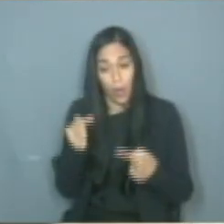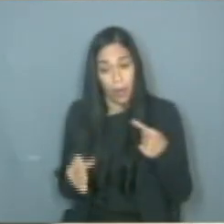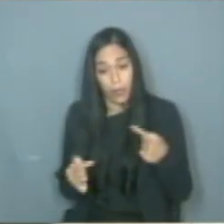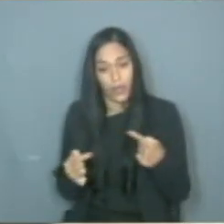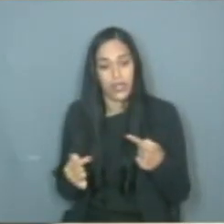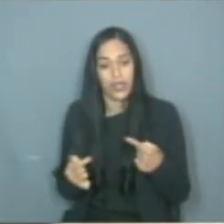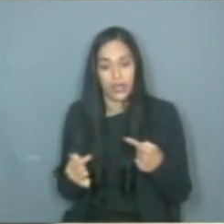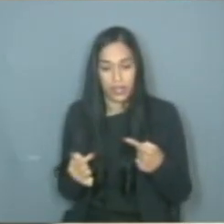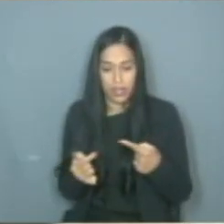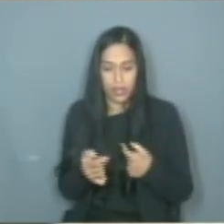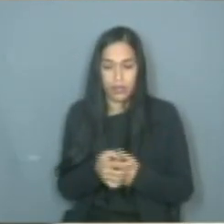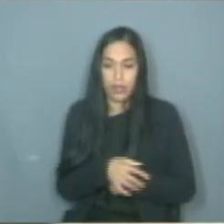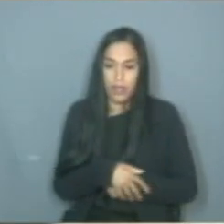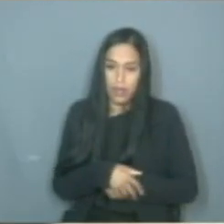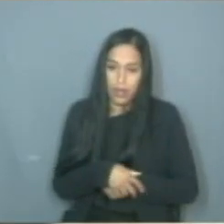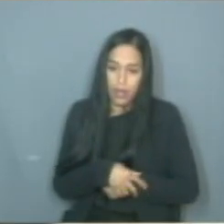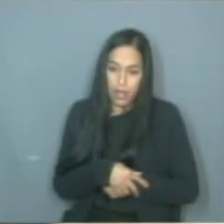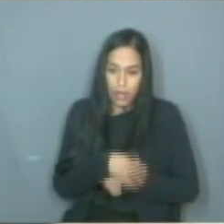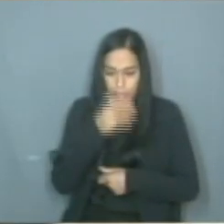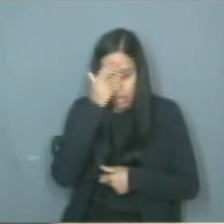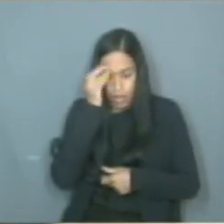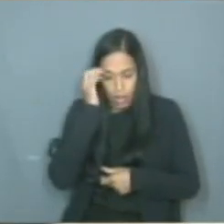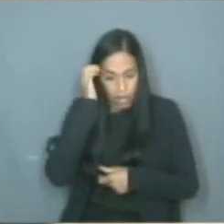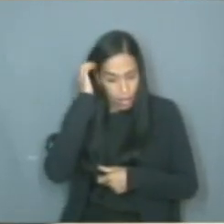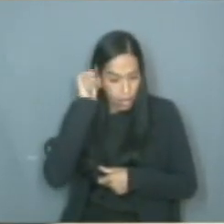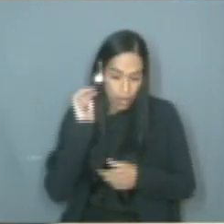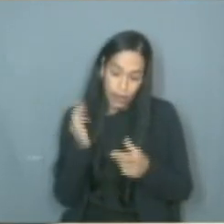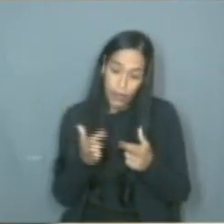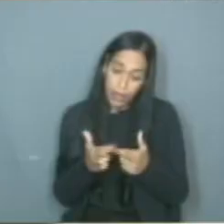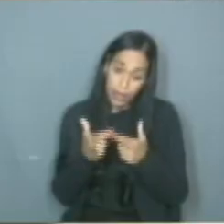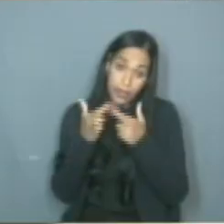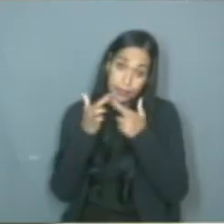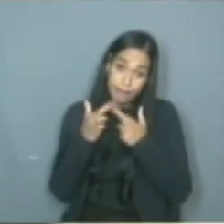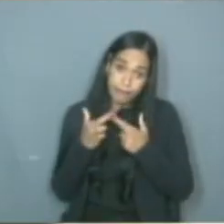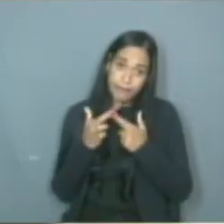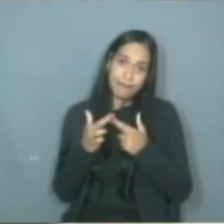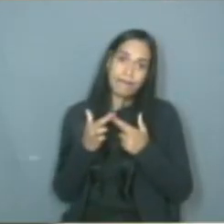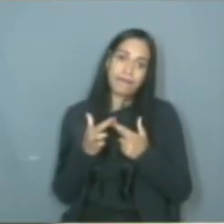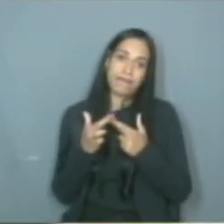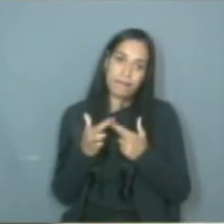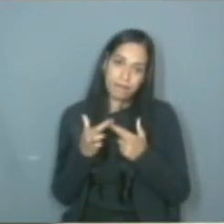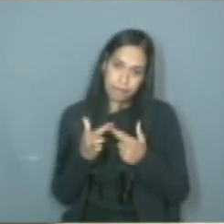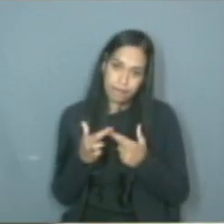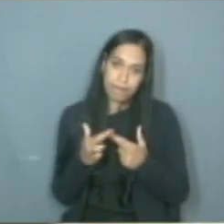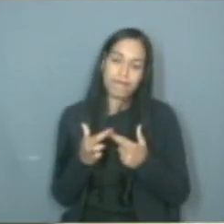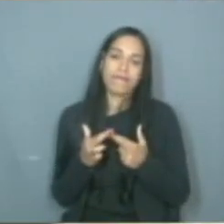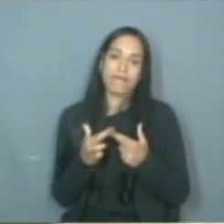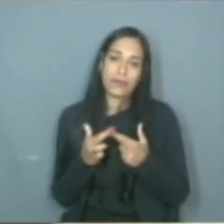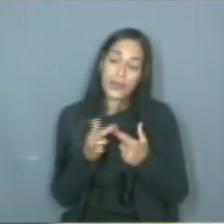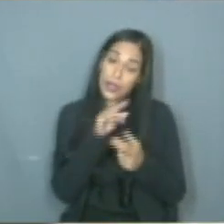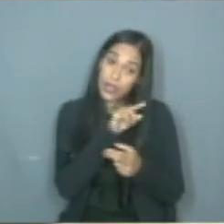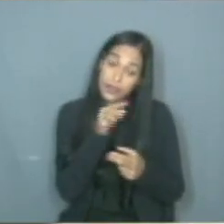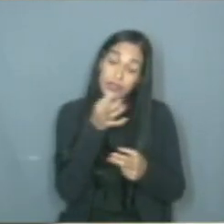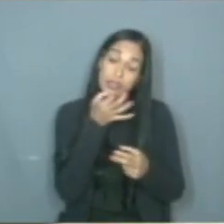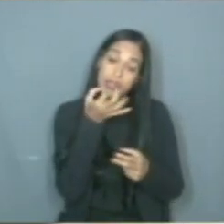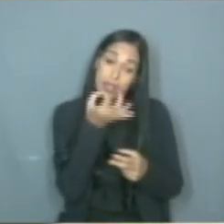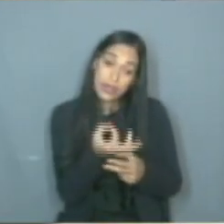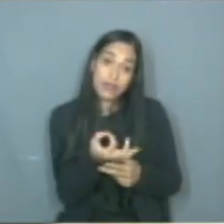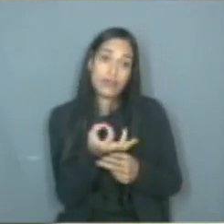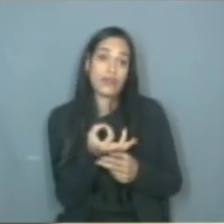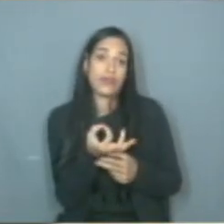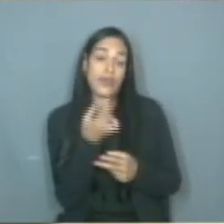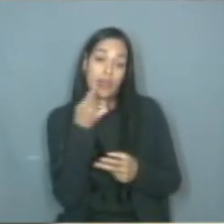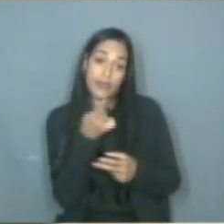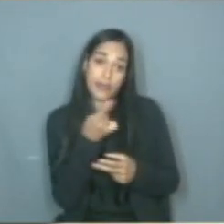terra arrasada. Até porque o requerimento é um instrumento em que você dá uma satisfação, não só